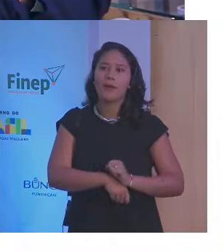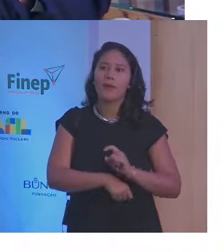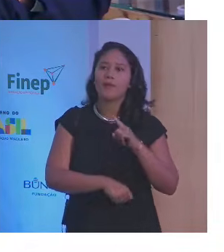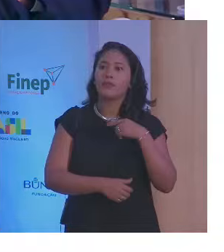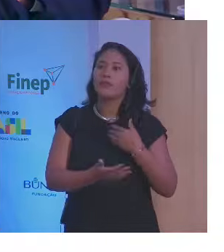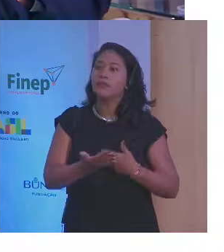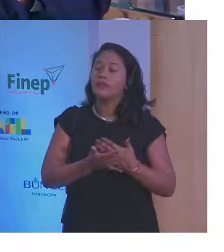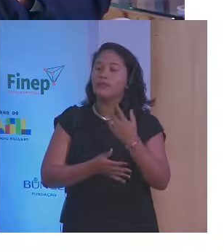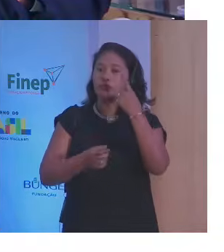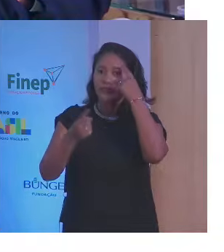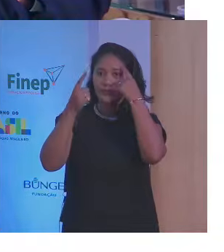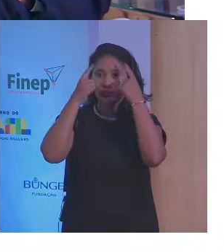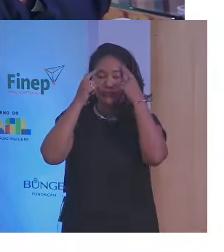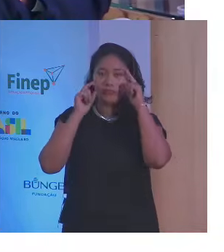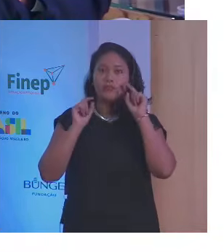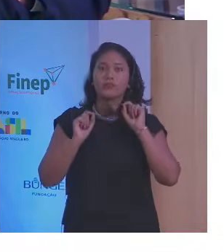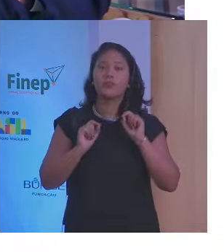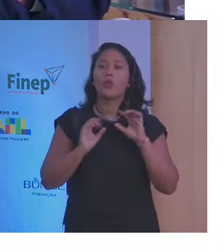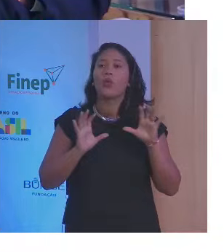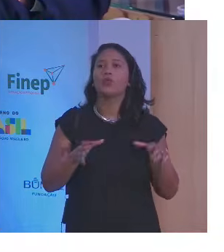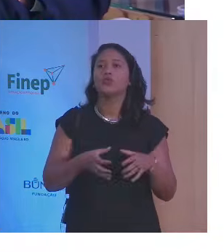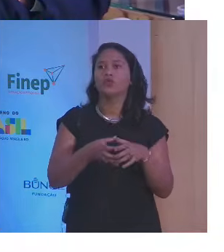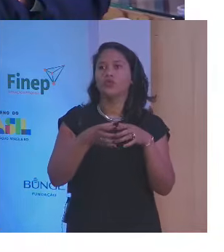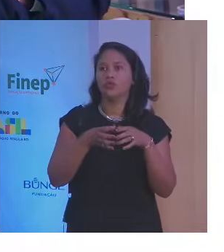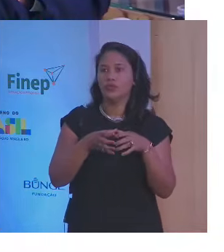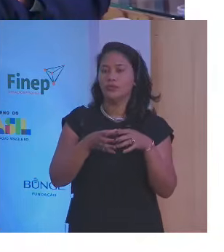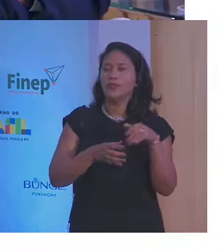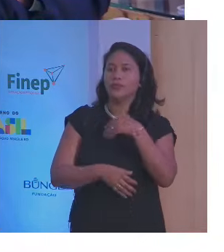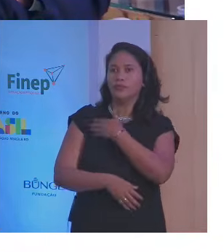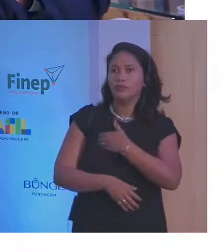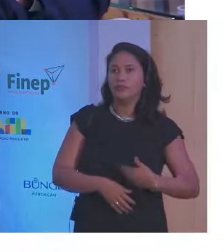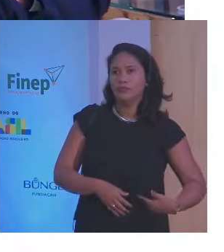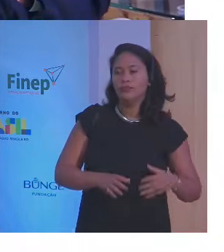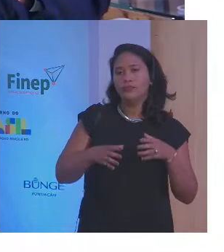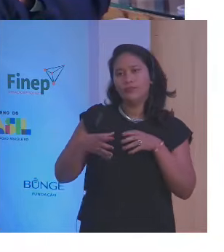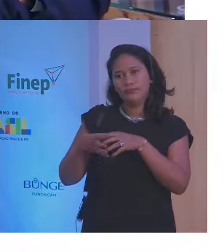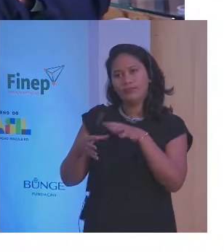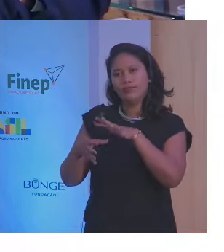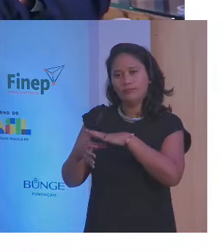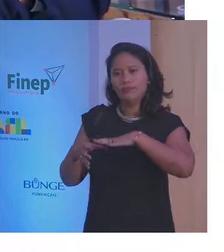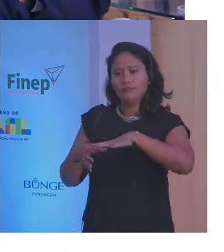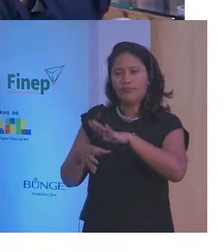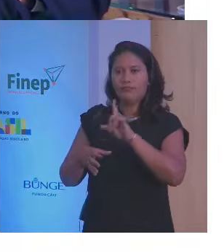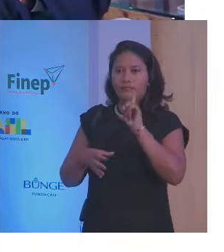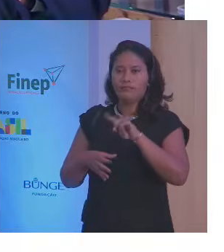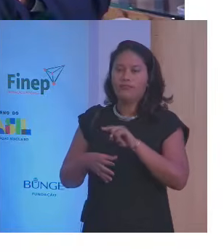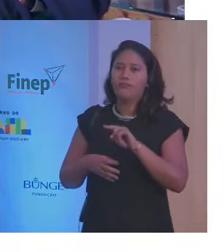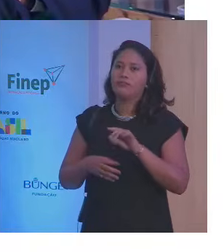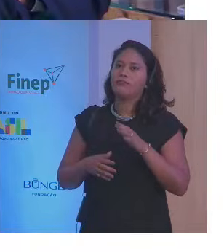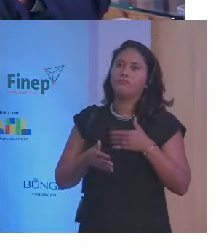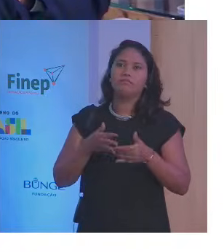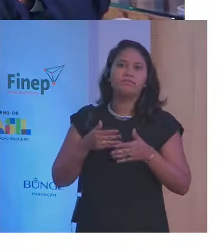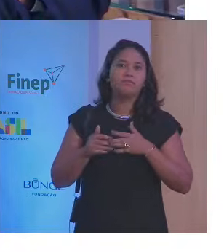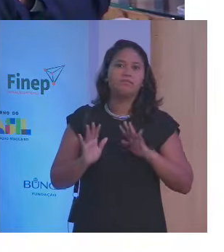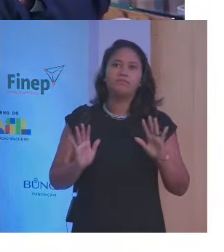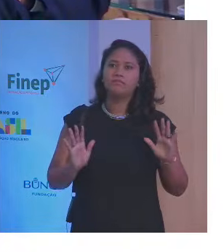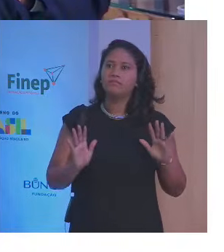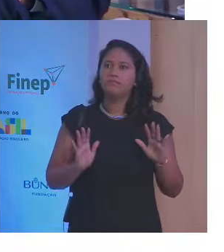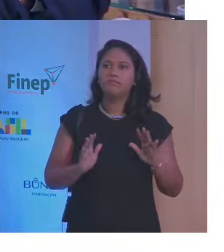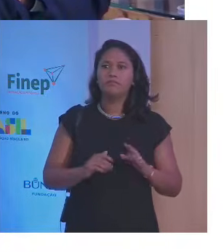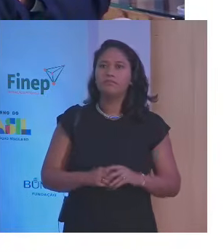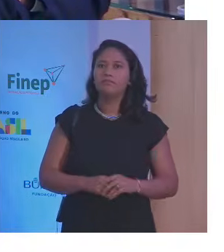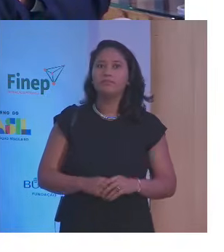começar a pensar no bem coletivo. Quando eu digo público, no sentido do coletivo. Então, eu acho que não importa, no